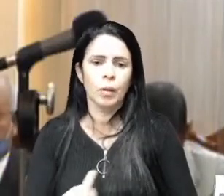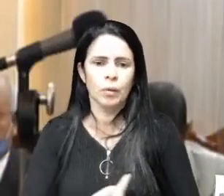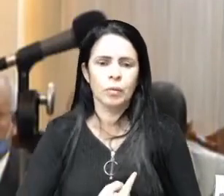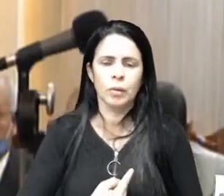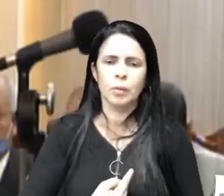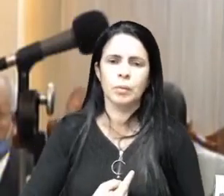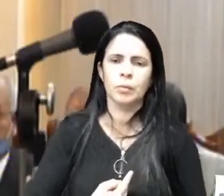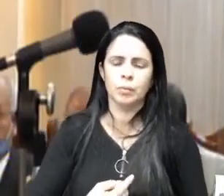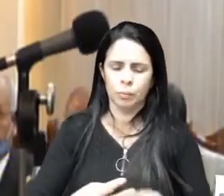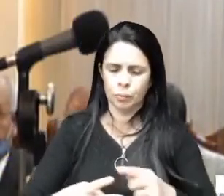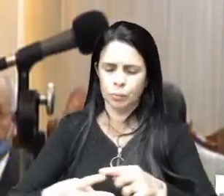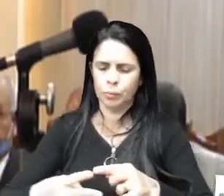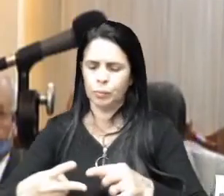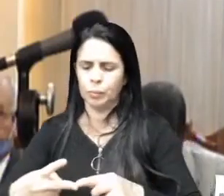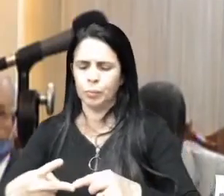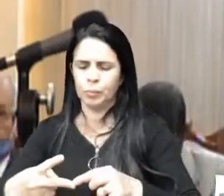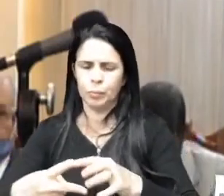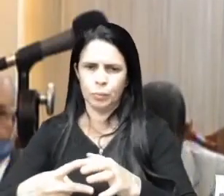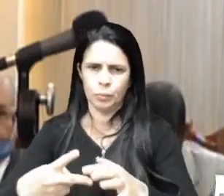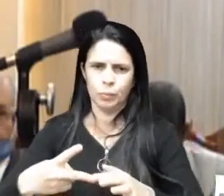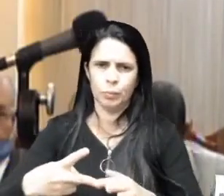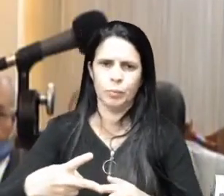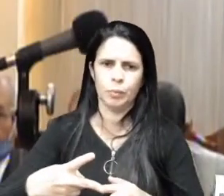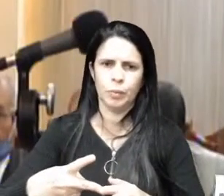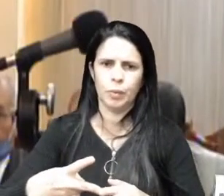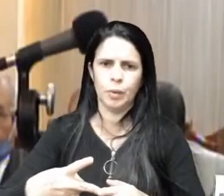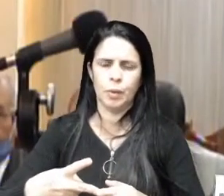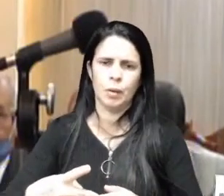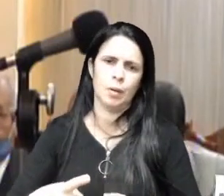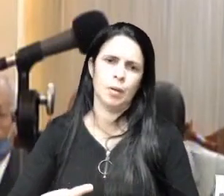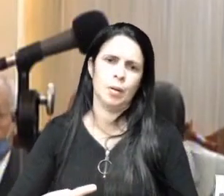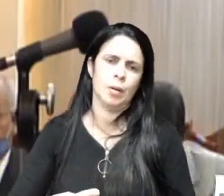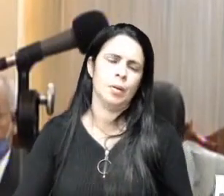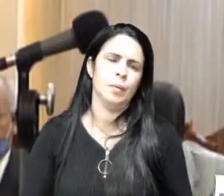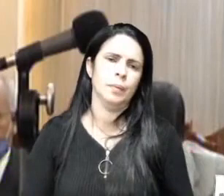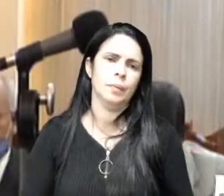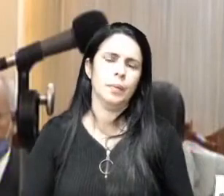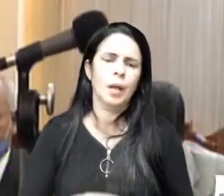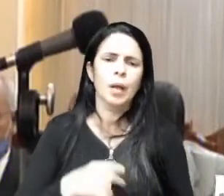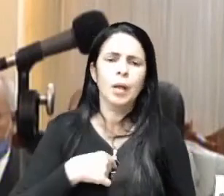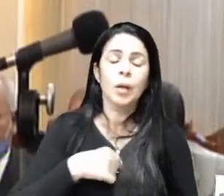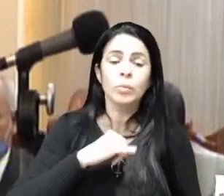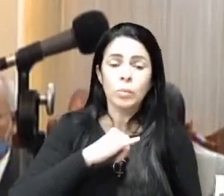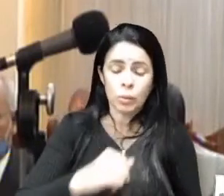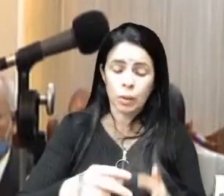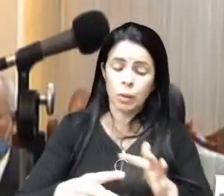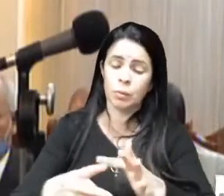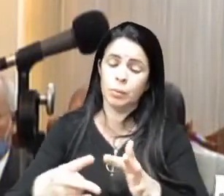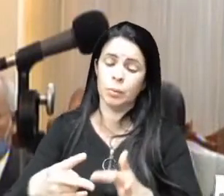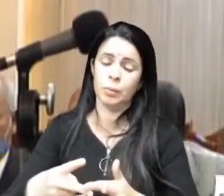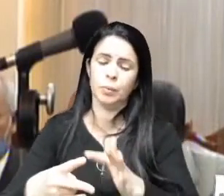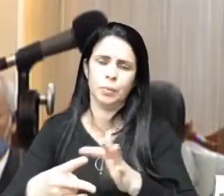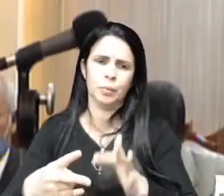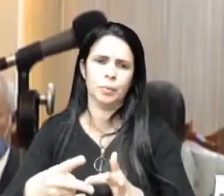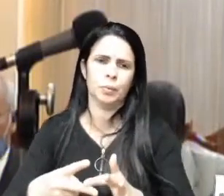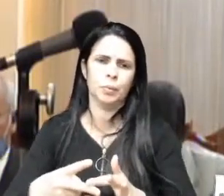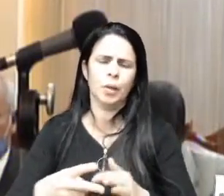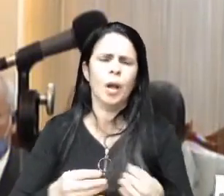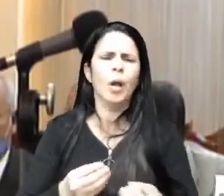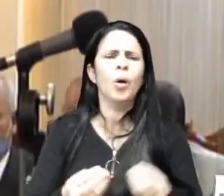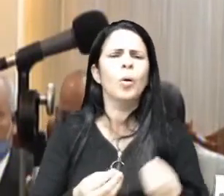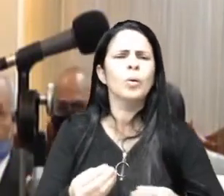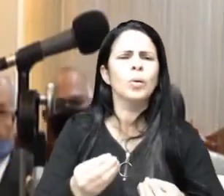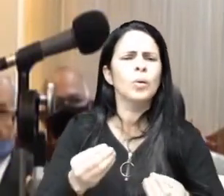Cristo. E eu diria que esse intervalo é como uma oportunidade que Deus deu para a